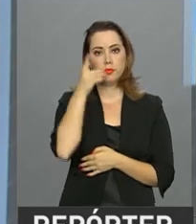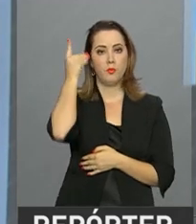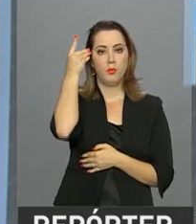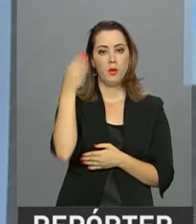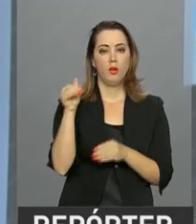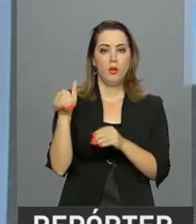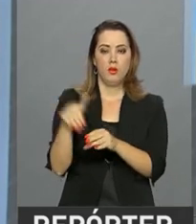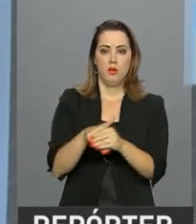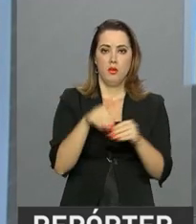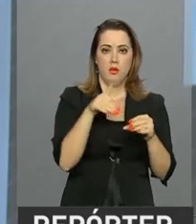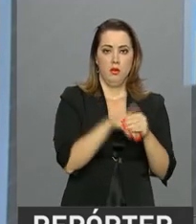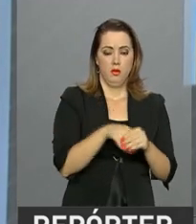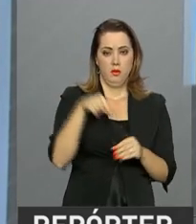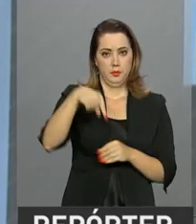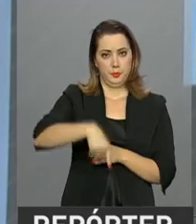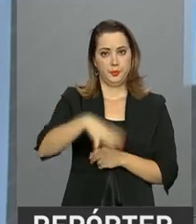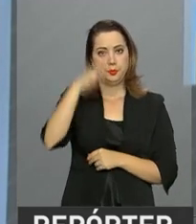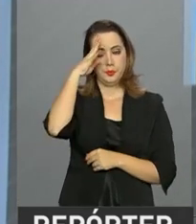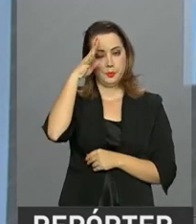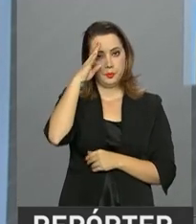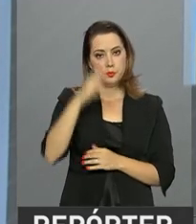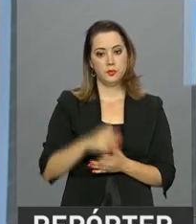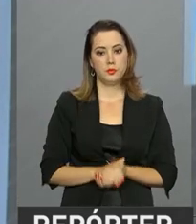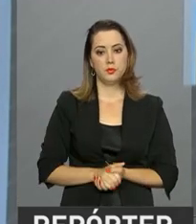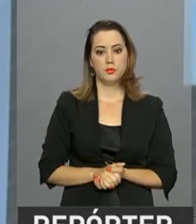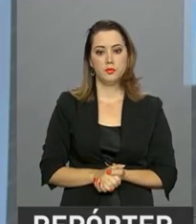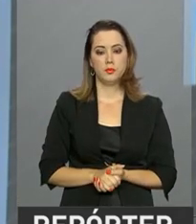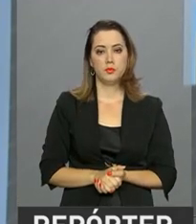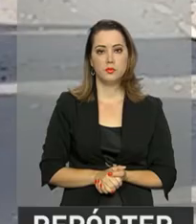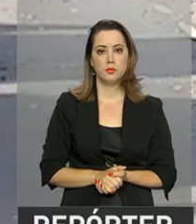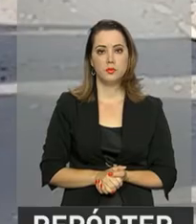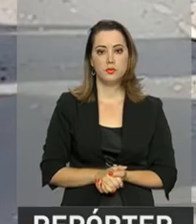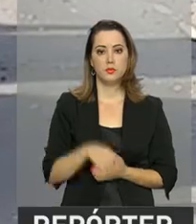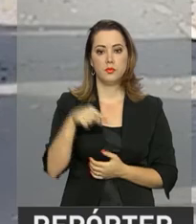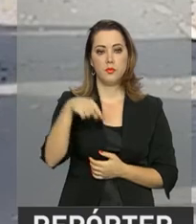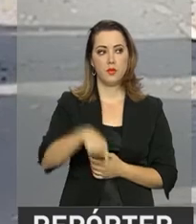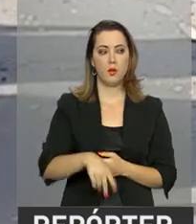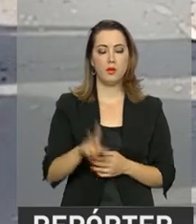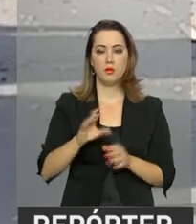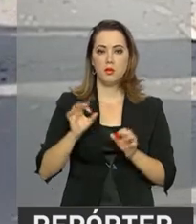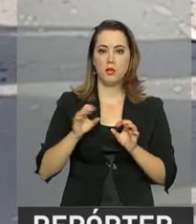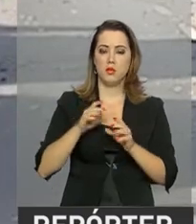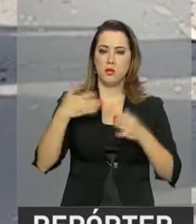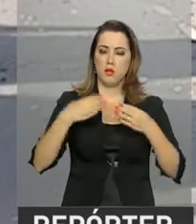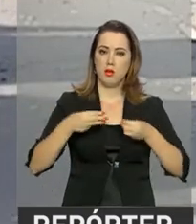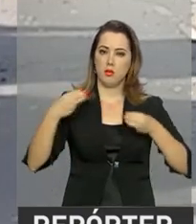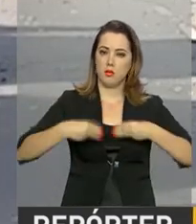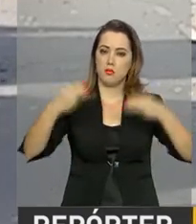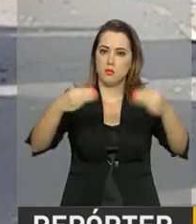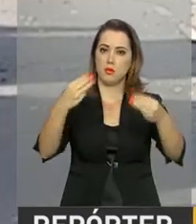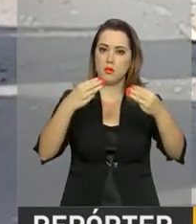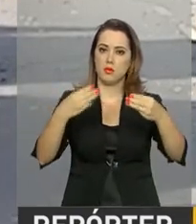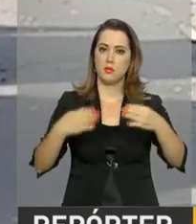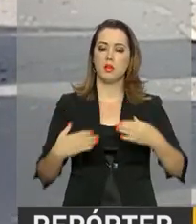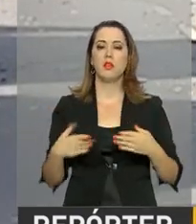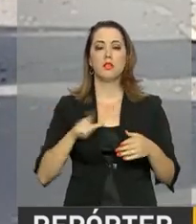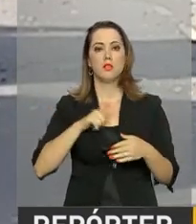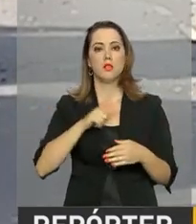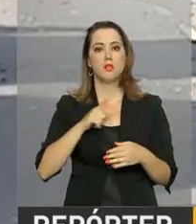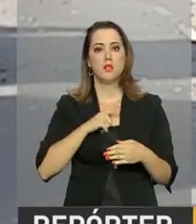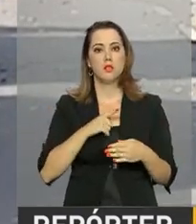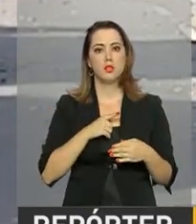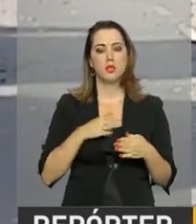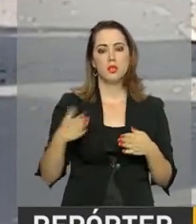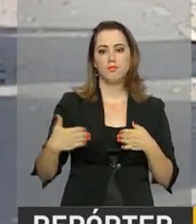votação seja feita nesta quarta-feira aqui na Explanada dos Ministérios as vias estão interditadas nos dois